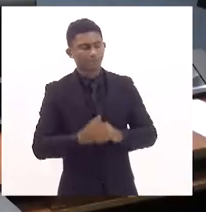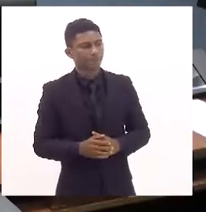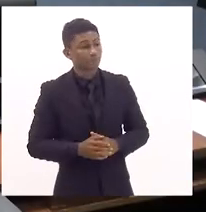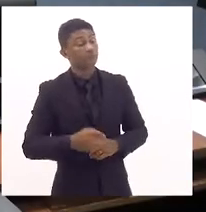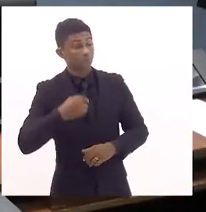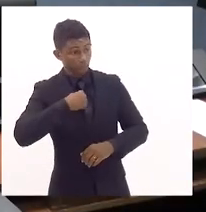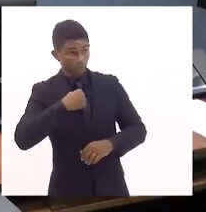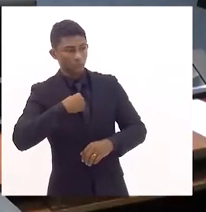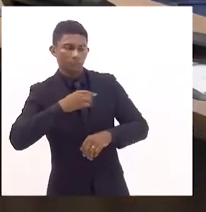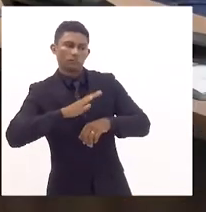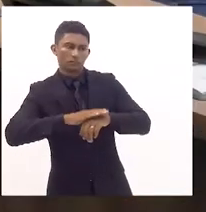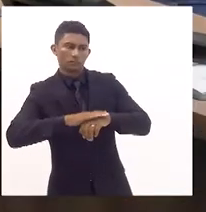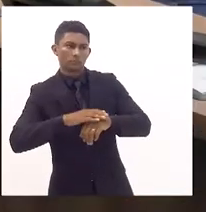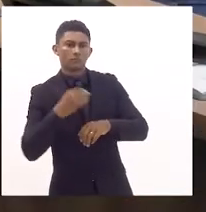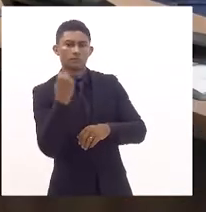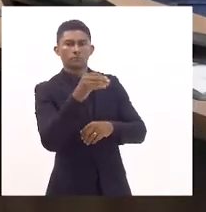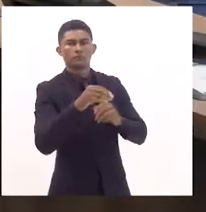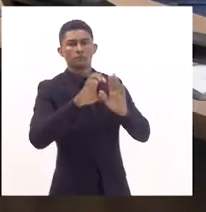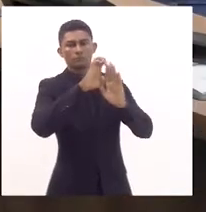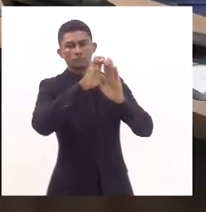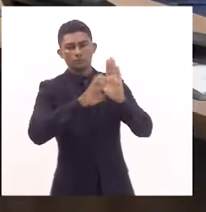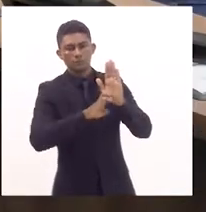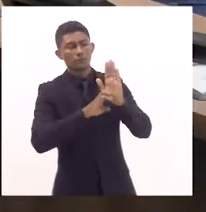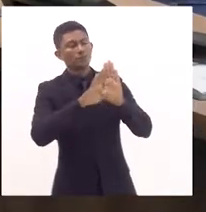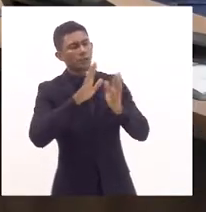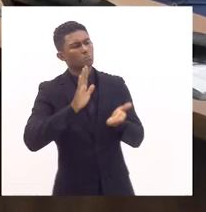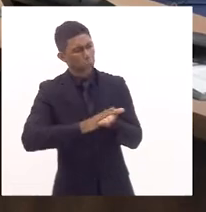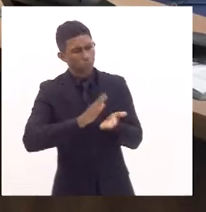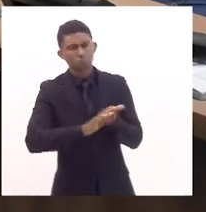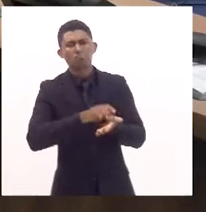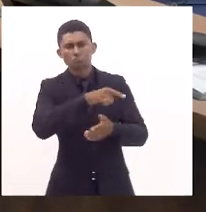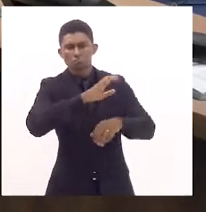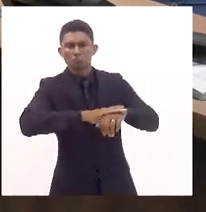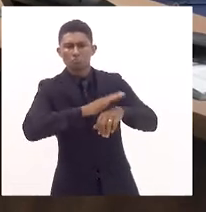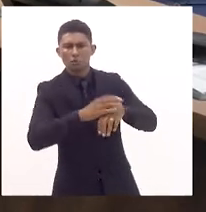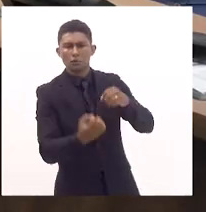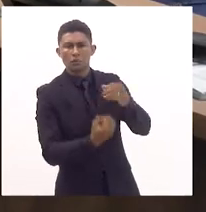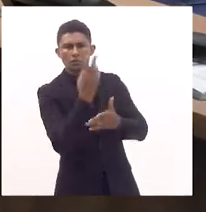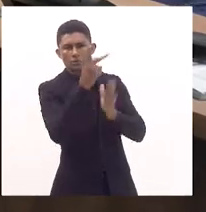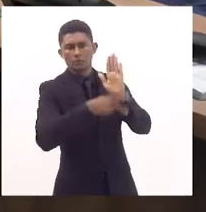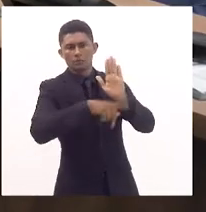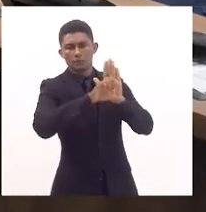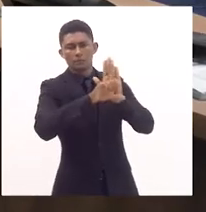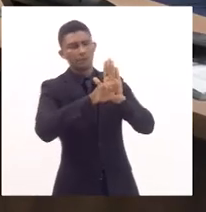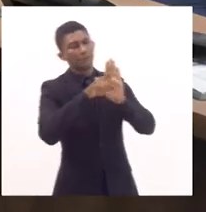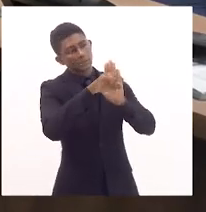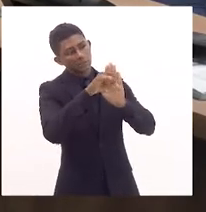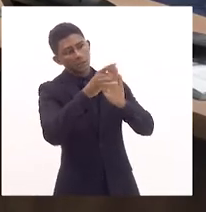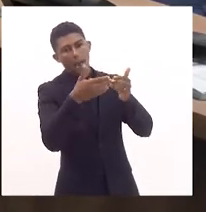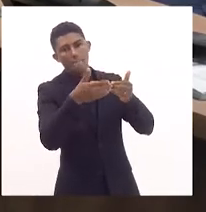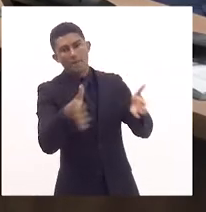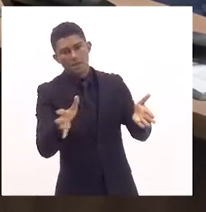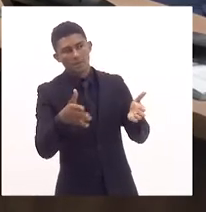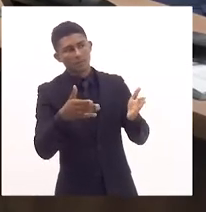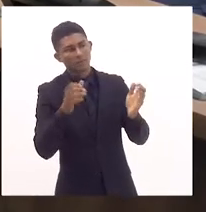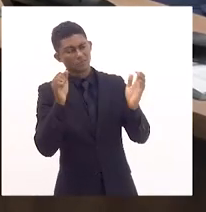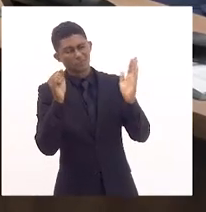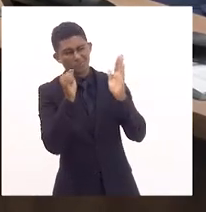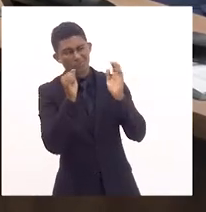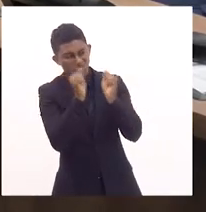inclusive, para aprimorar o projeto, mas eu queria, na verdade, é parabenizar o autor do projeto. Se por acaso ele abrir para coautoria,